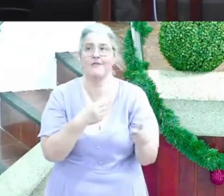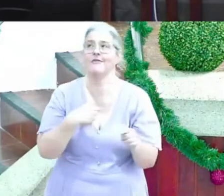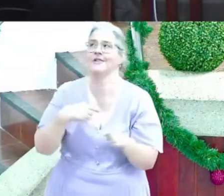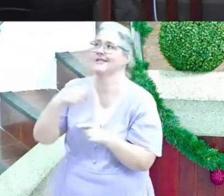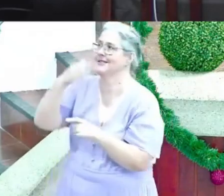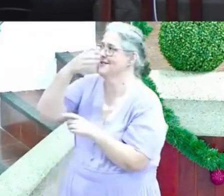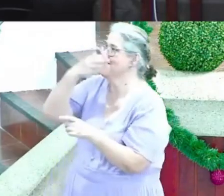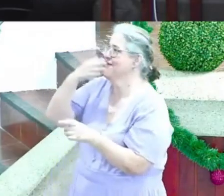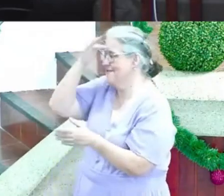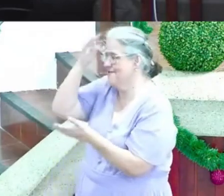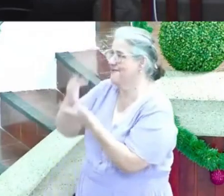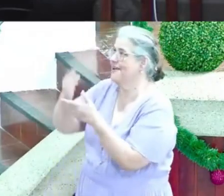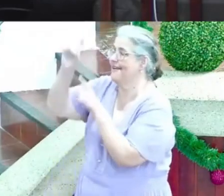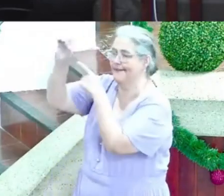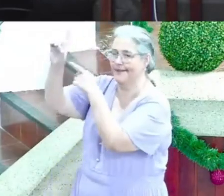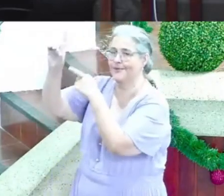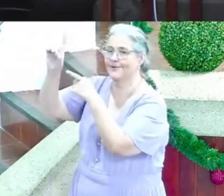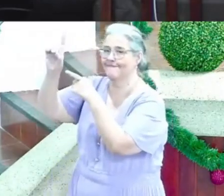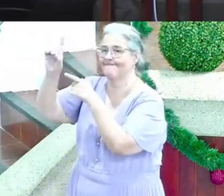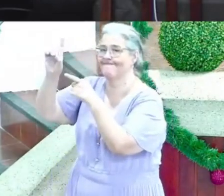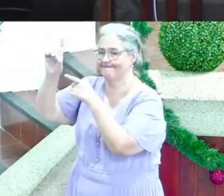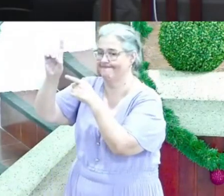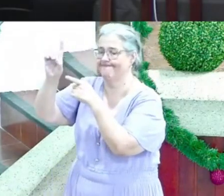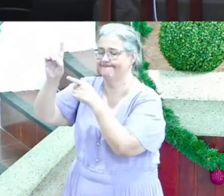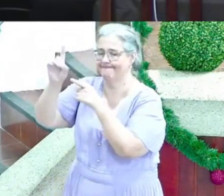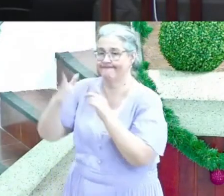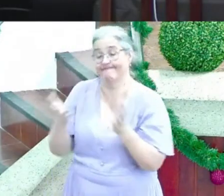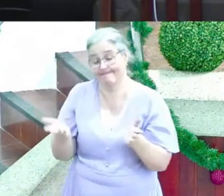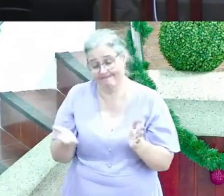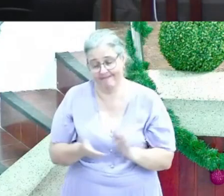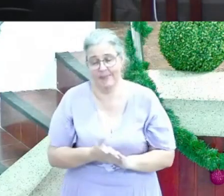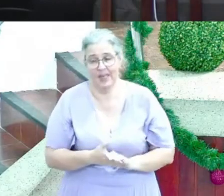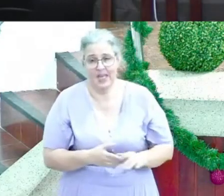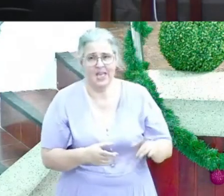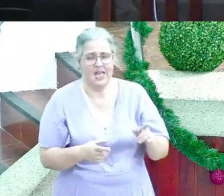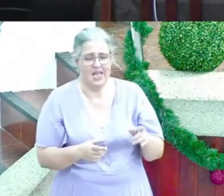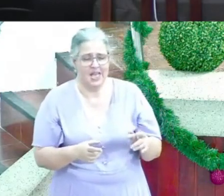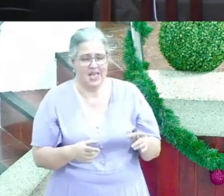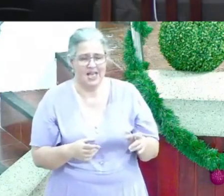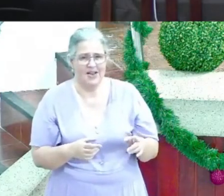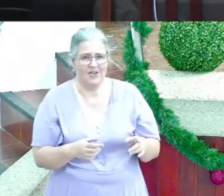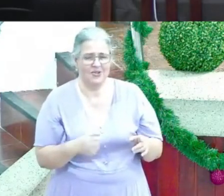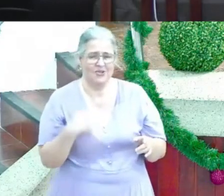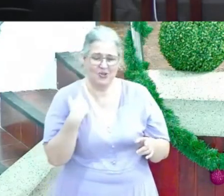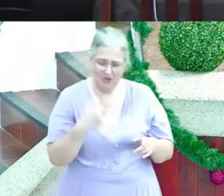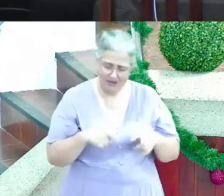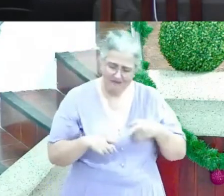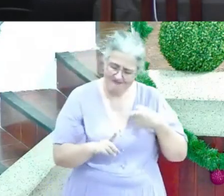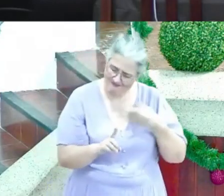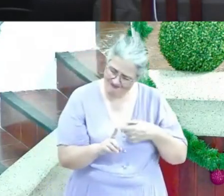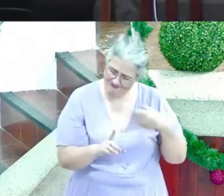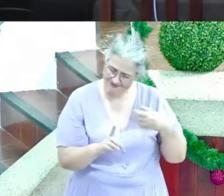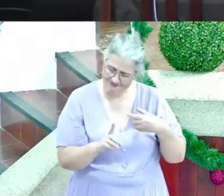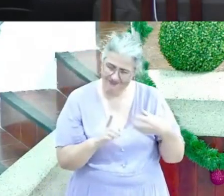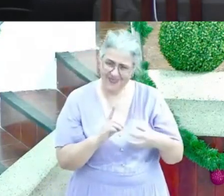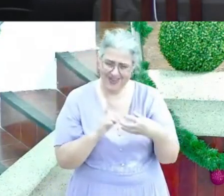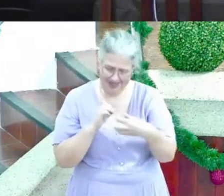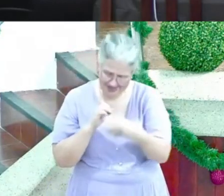Deus. Somos tentados a cada dia, diante das